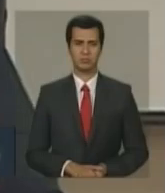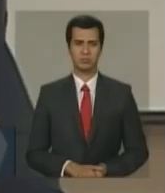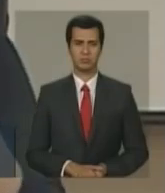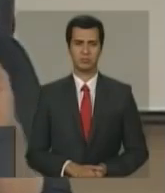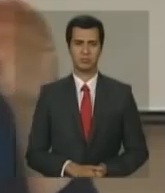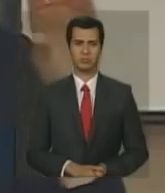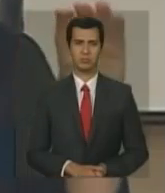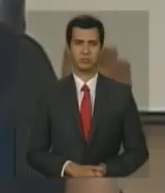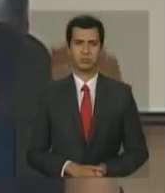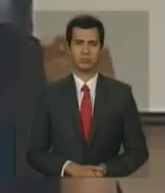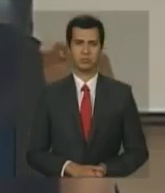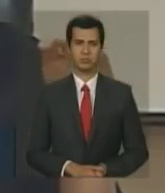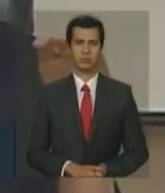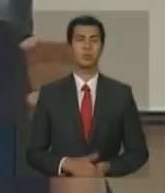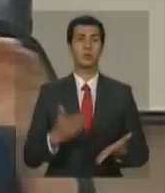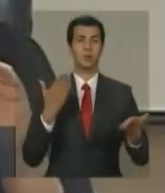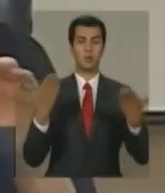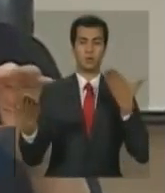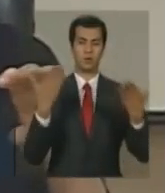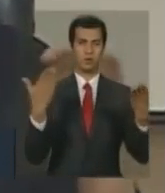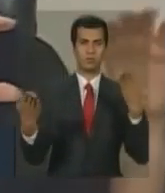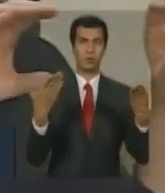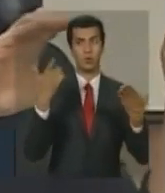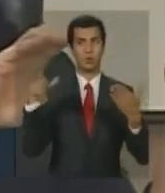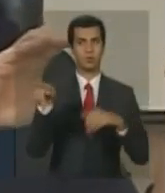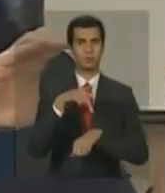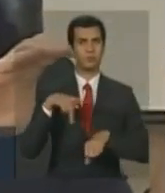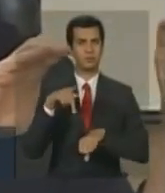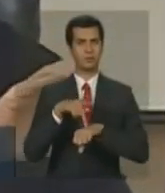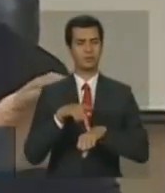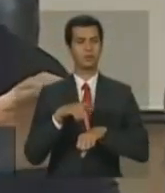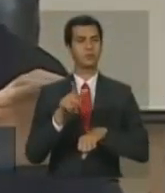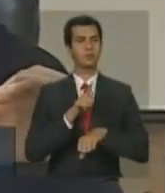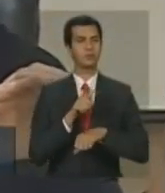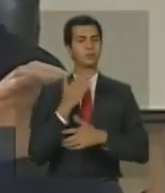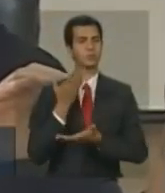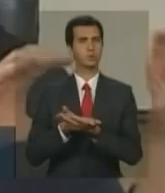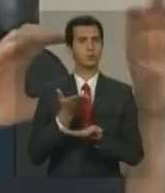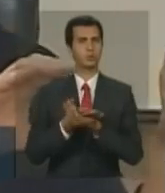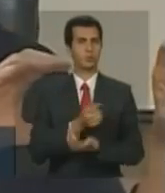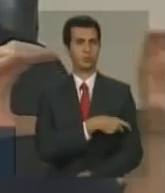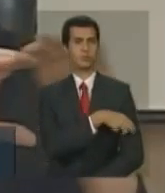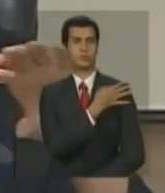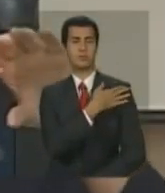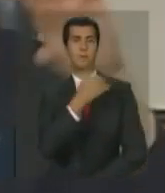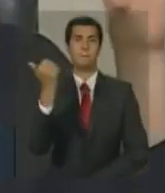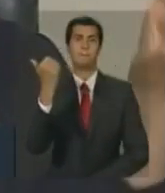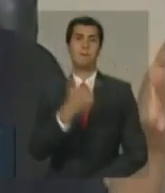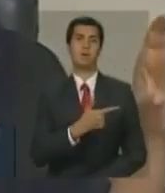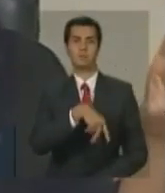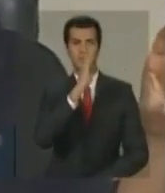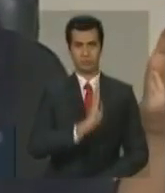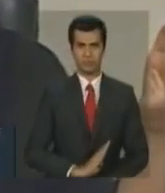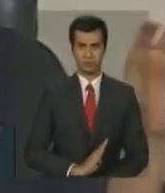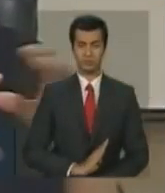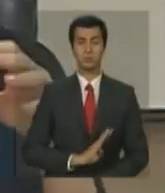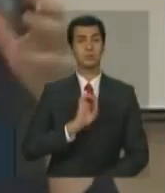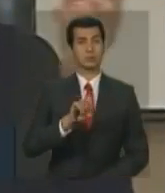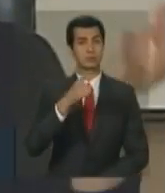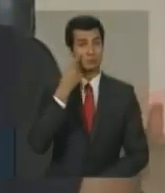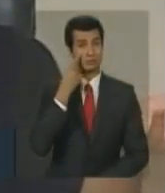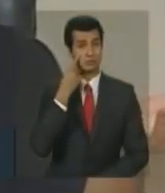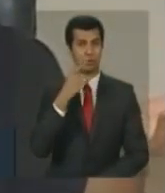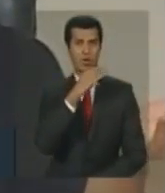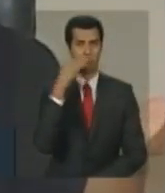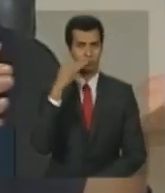pelo fato de que o Brasil, como tem um passado muito difícil, vai levar então alguns anos para conseguir aumentar, porque tem esse passivo. É